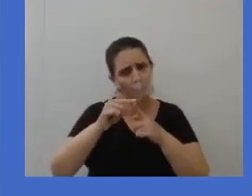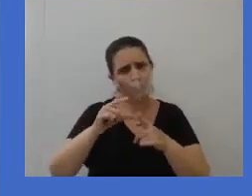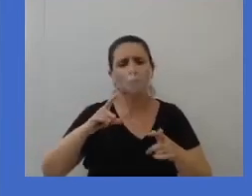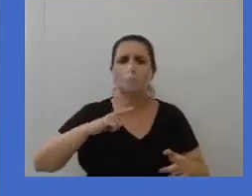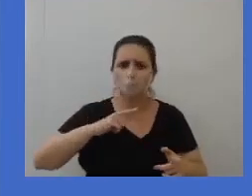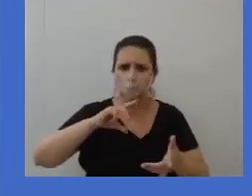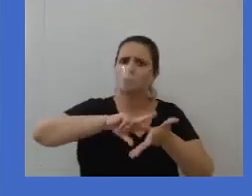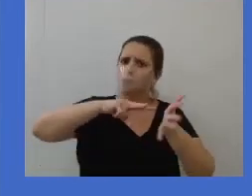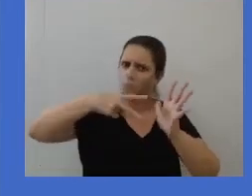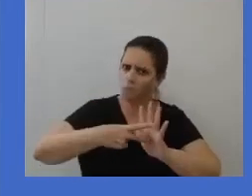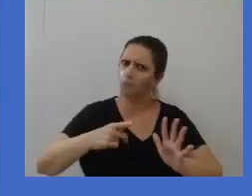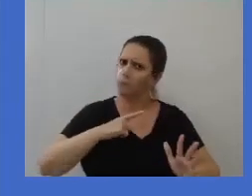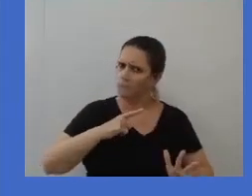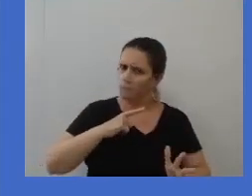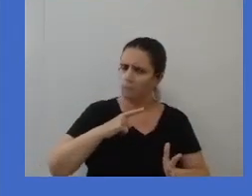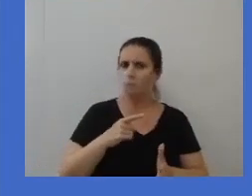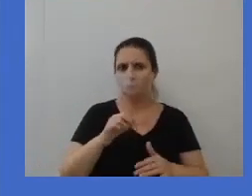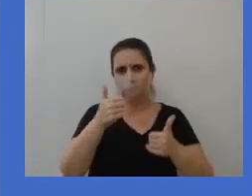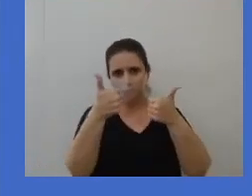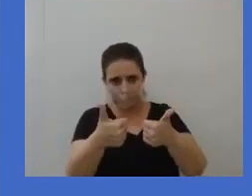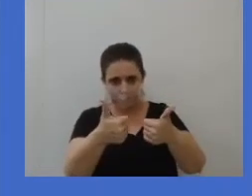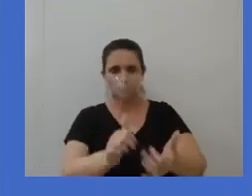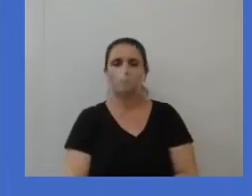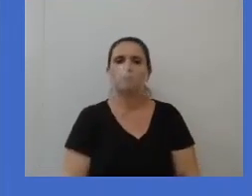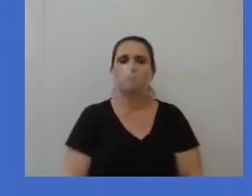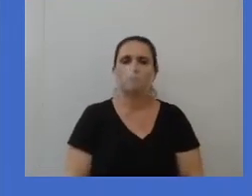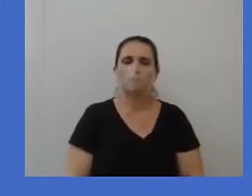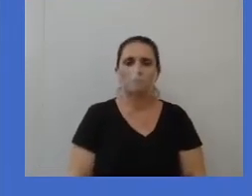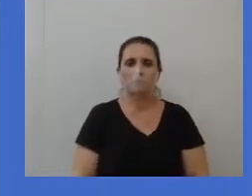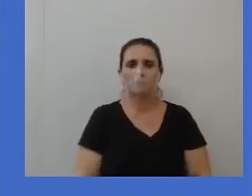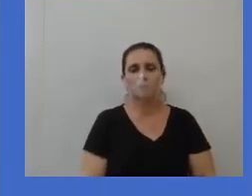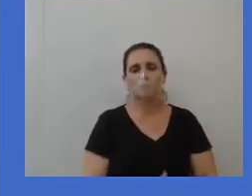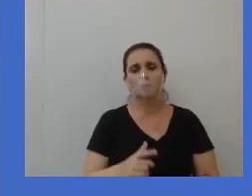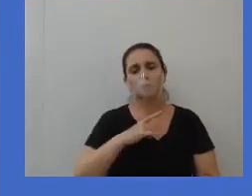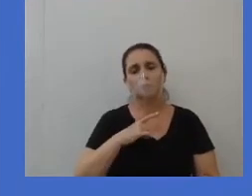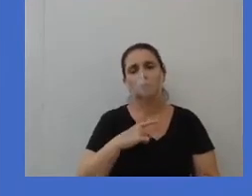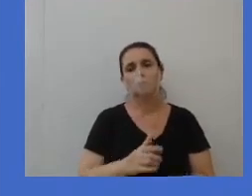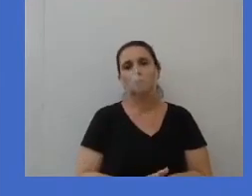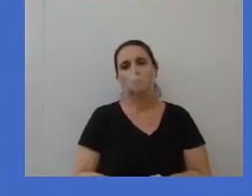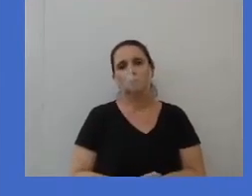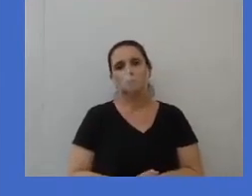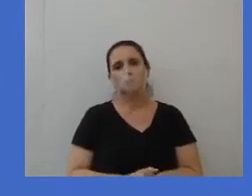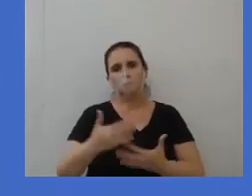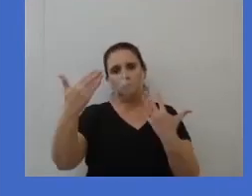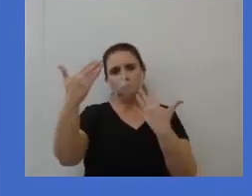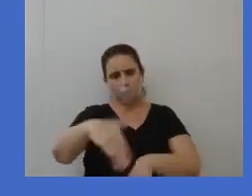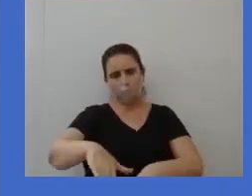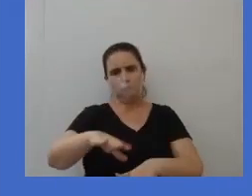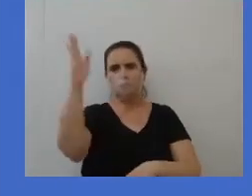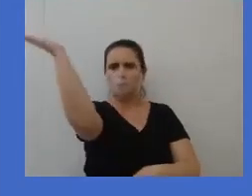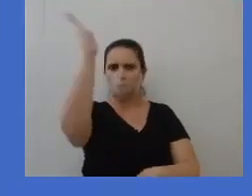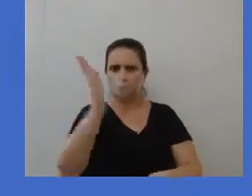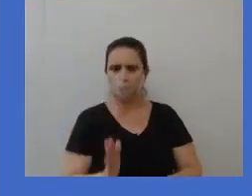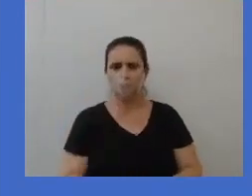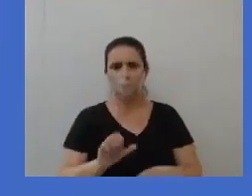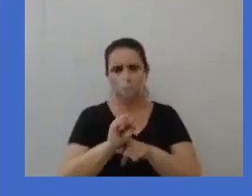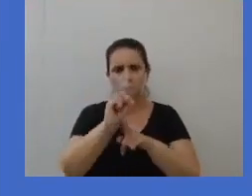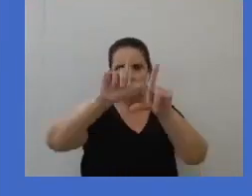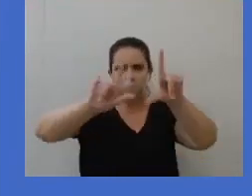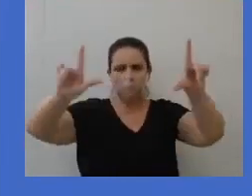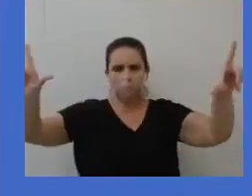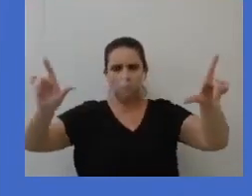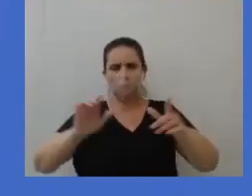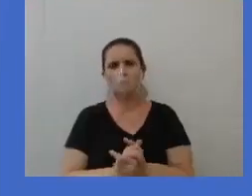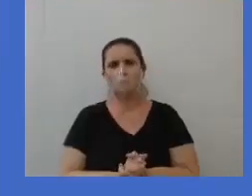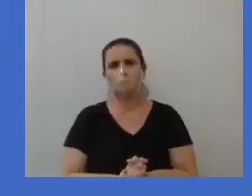geram sentidos. Beleza? Vamos lá. Aqui nós temos, da Prova Brasil, vamos voltar em tela cheia. Eu